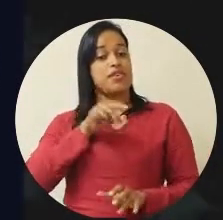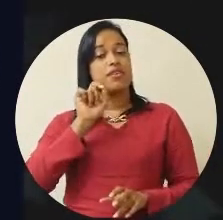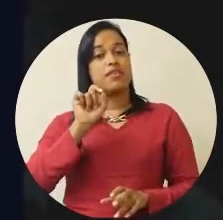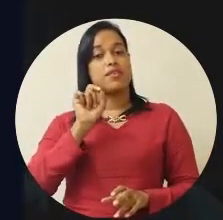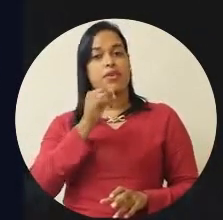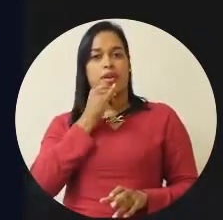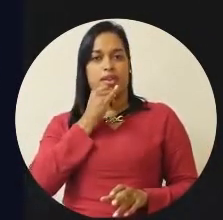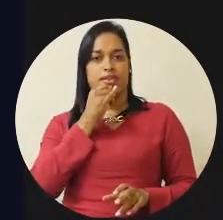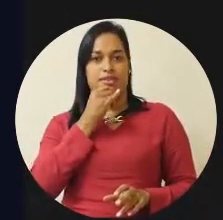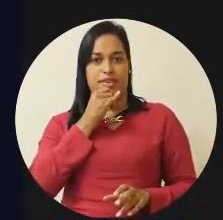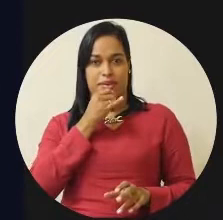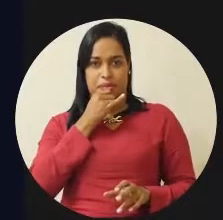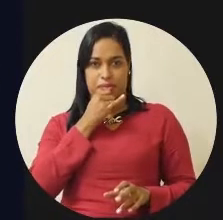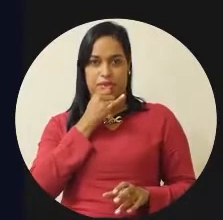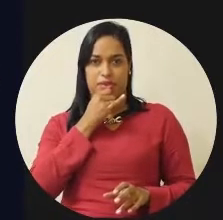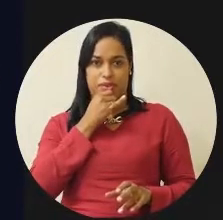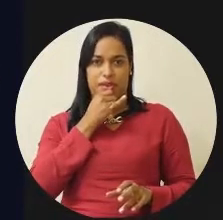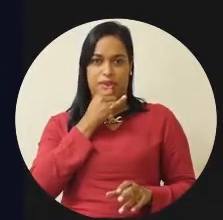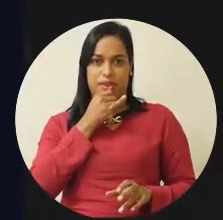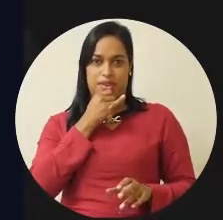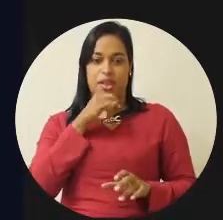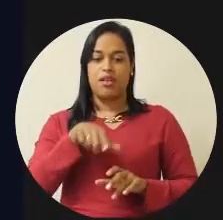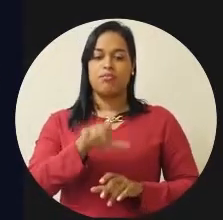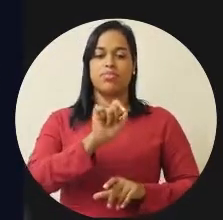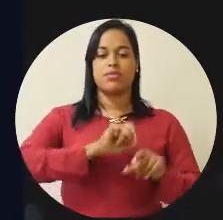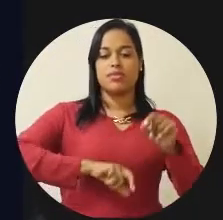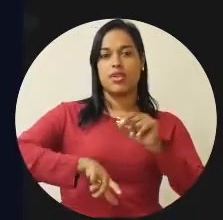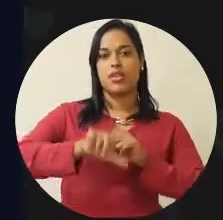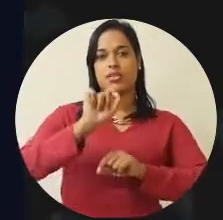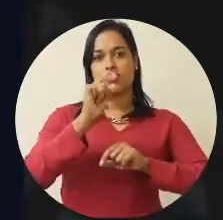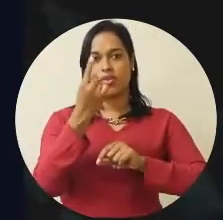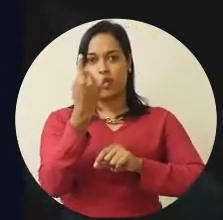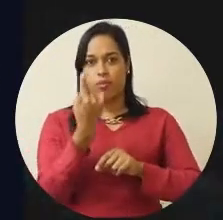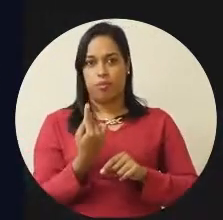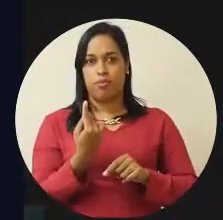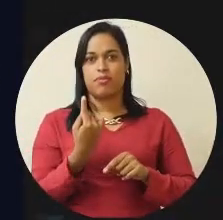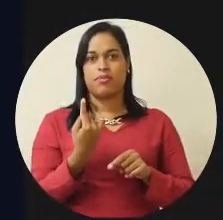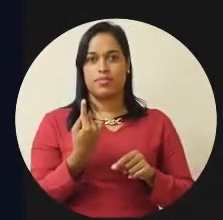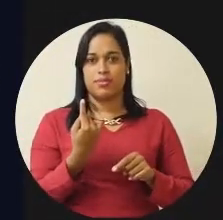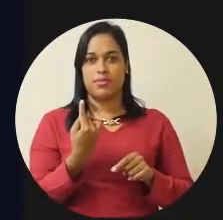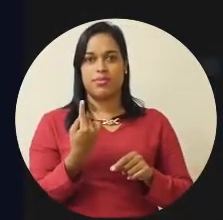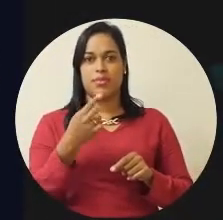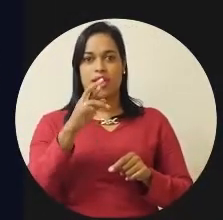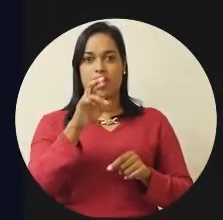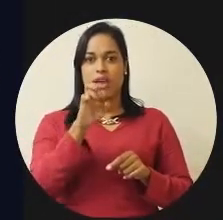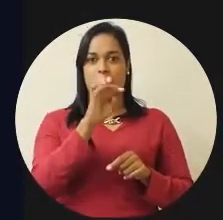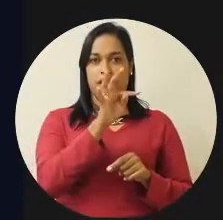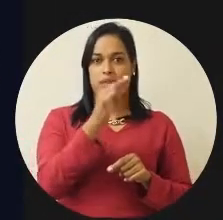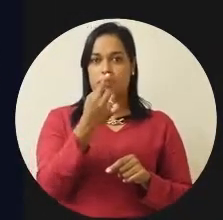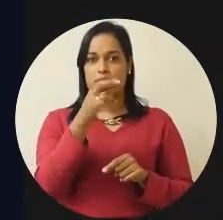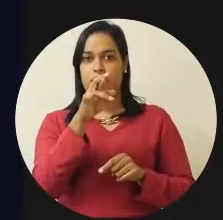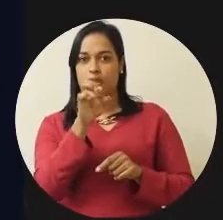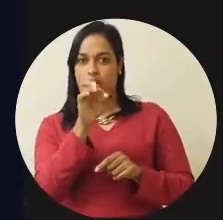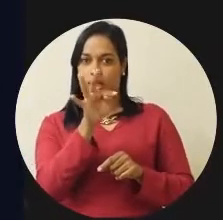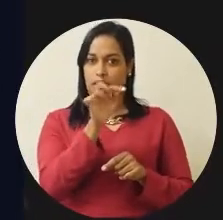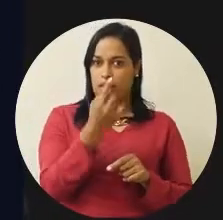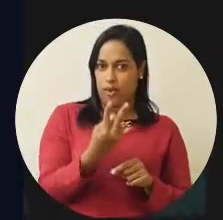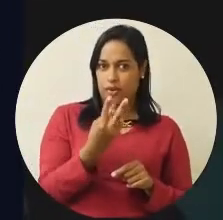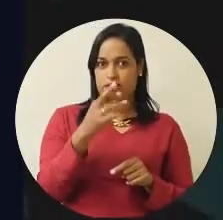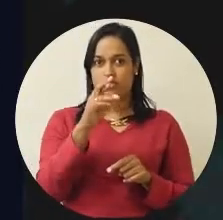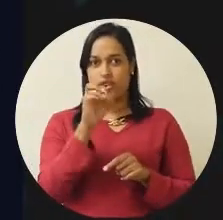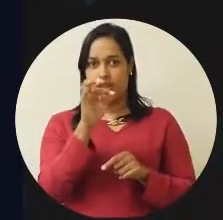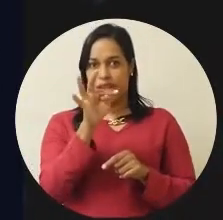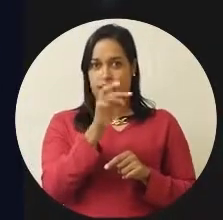tem um exemplo que ele seleciona um elemento, que é hat1, hat2, hat3, e